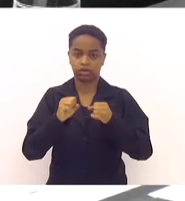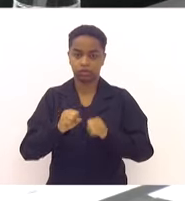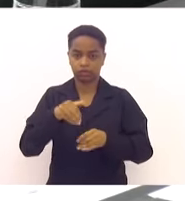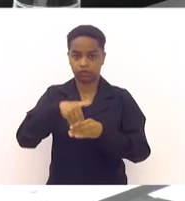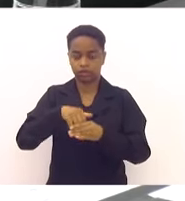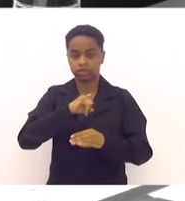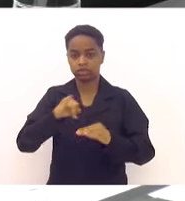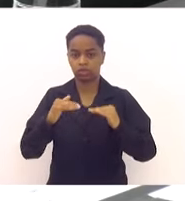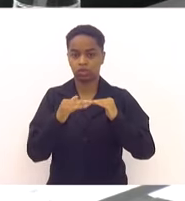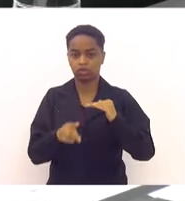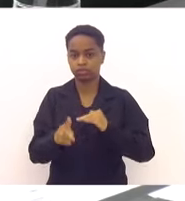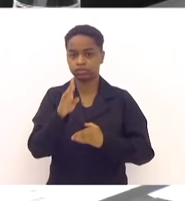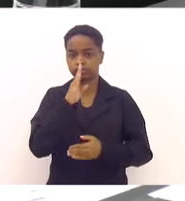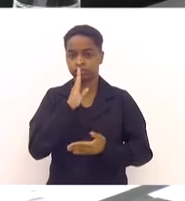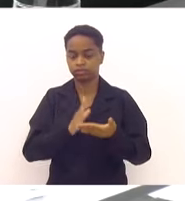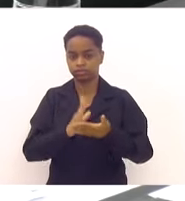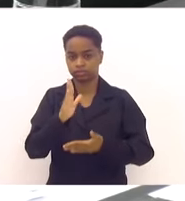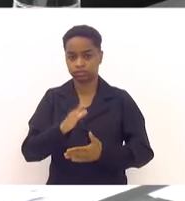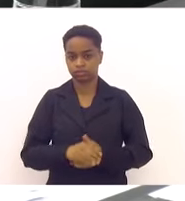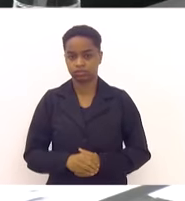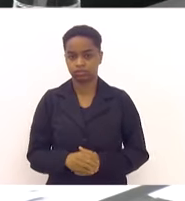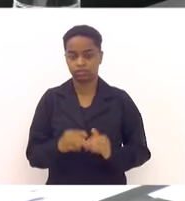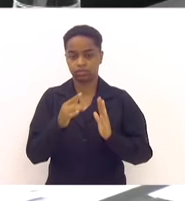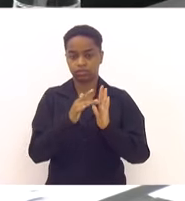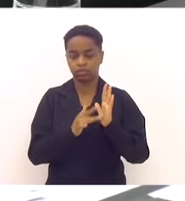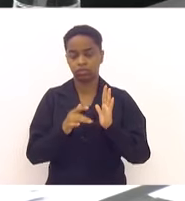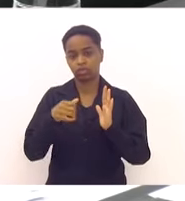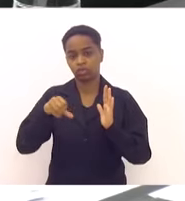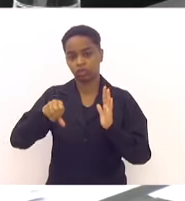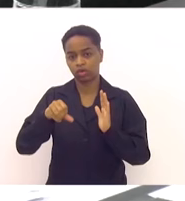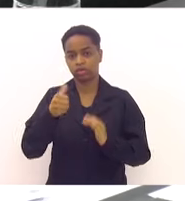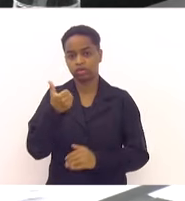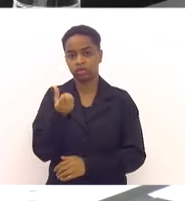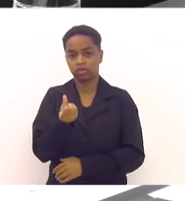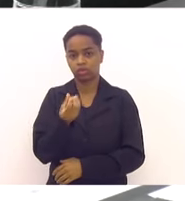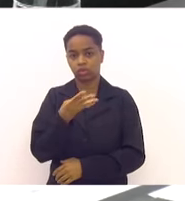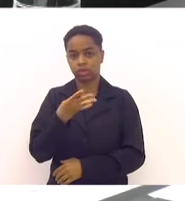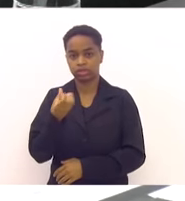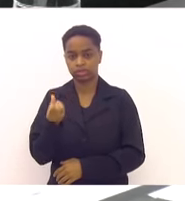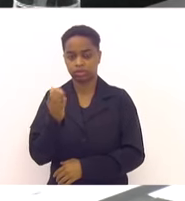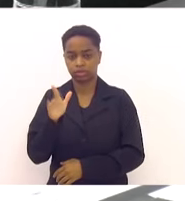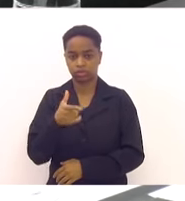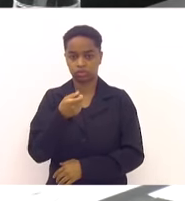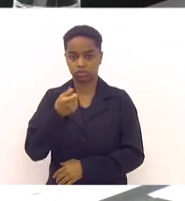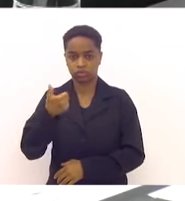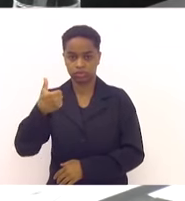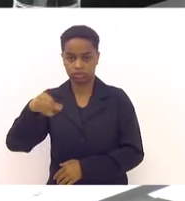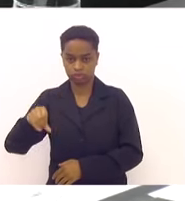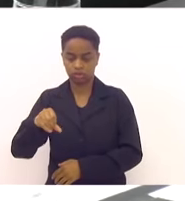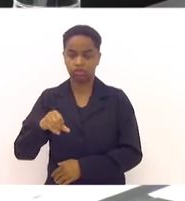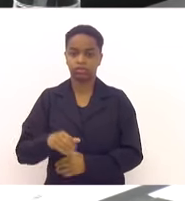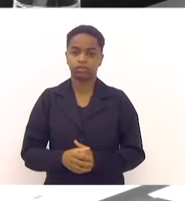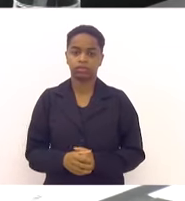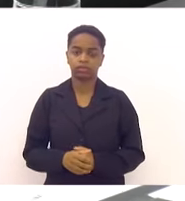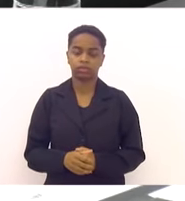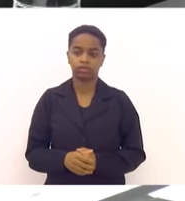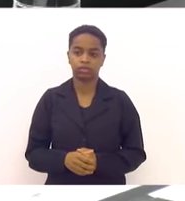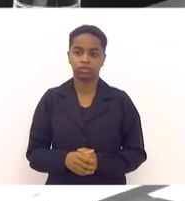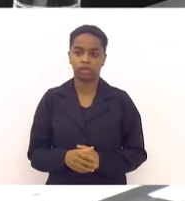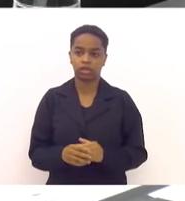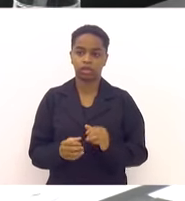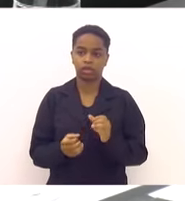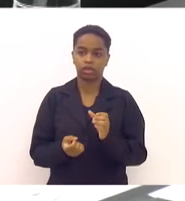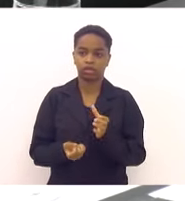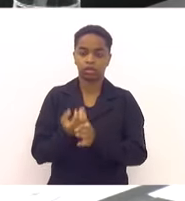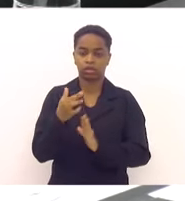votação, senhores que aprovam, permaneçam como estão. Aprovado, 9 da pauta. PL 1646 de 19, de autoria da Comissão Parlamentar de Inquérito, instituída